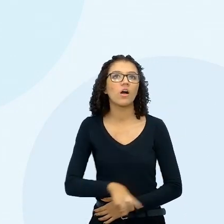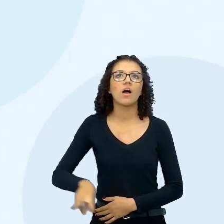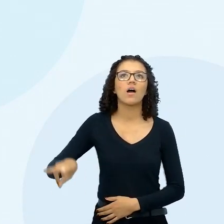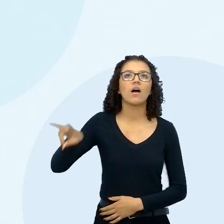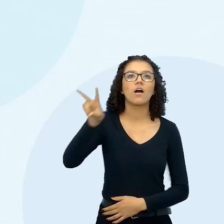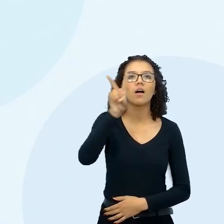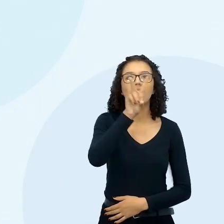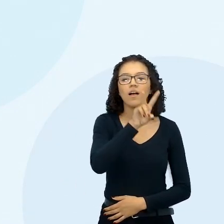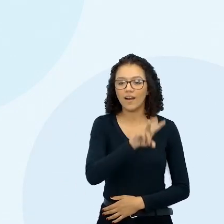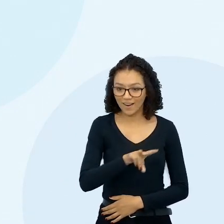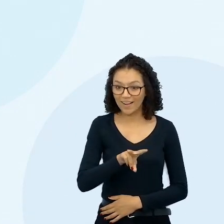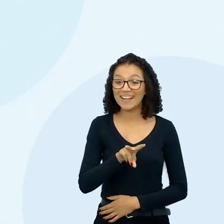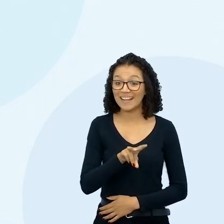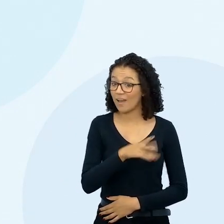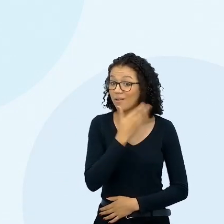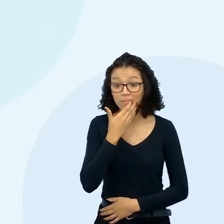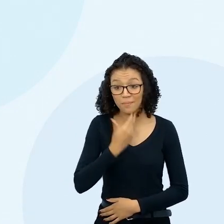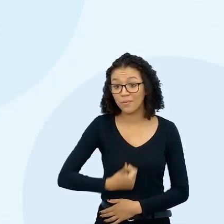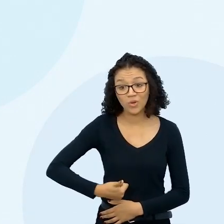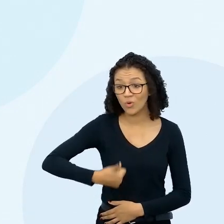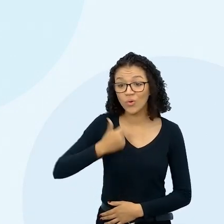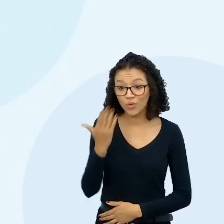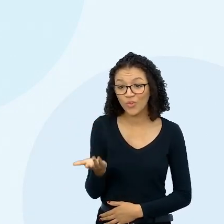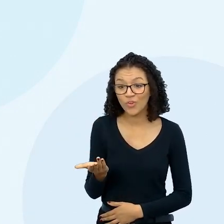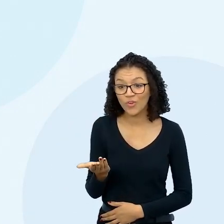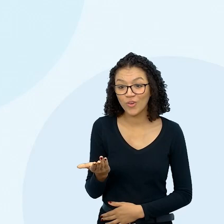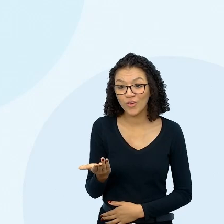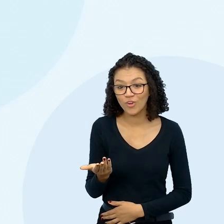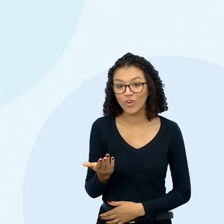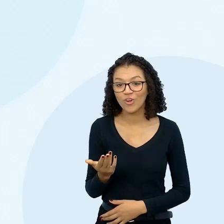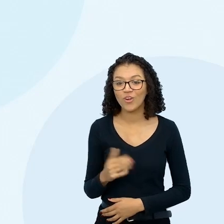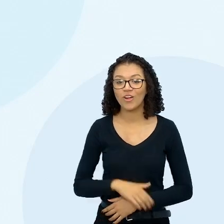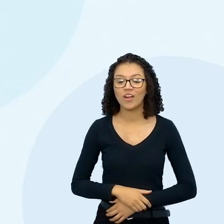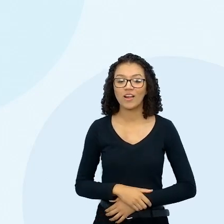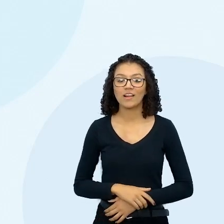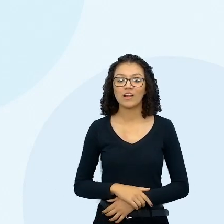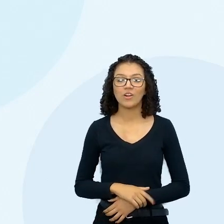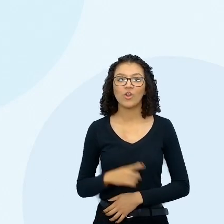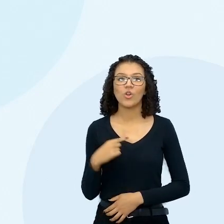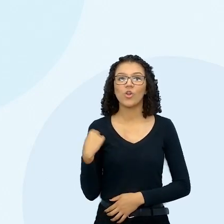maioria dos estudantes, né? A gente vai fazer uma abordagem para